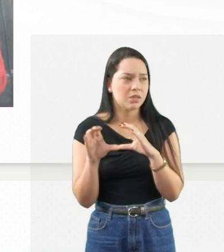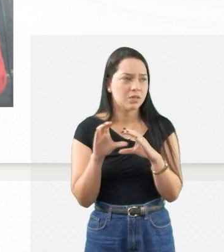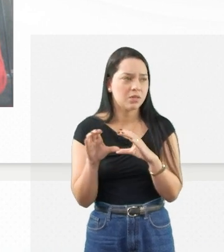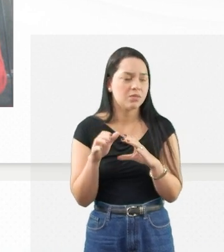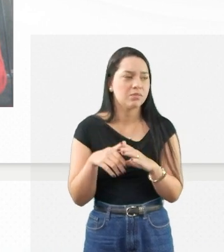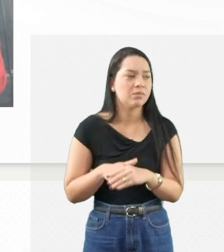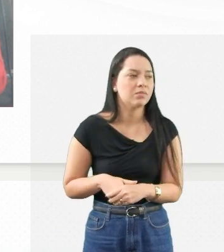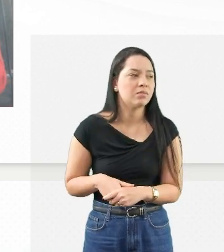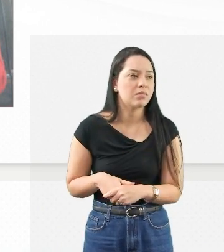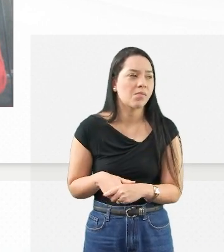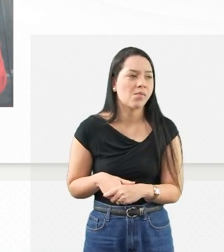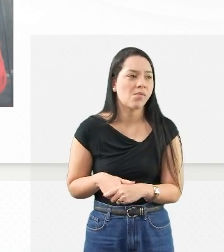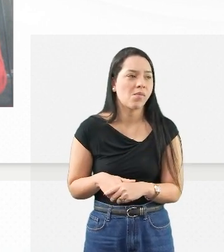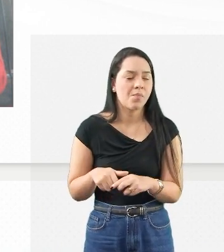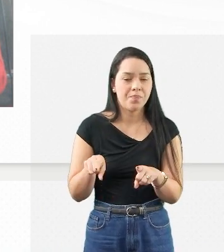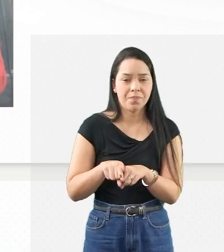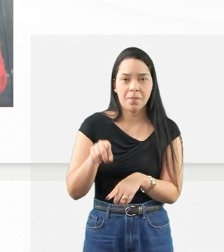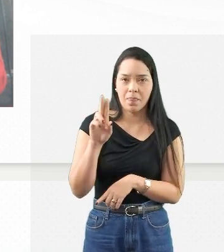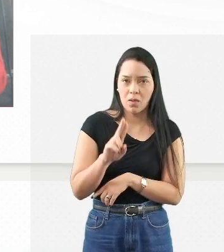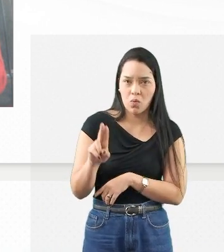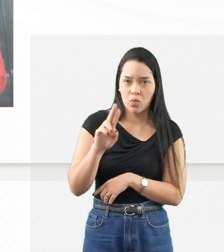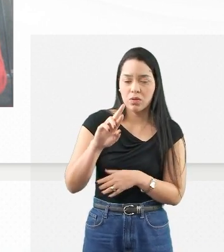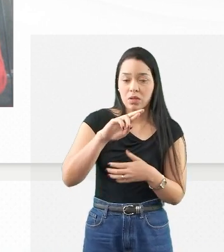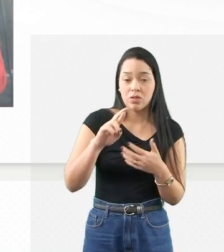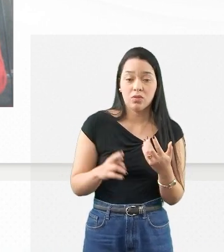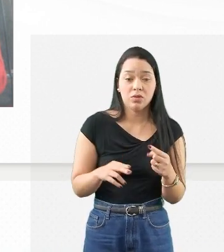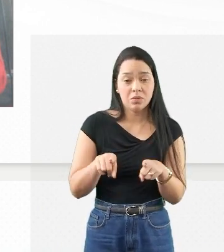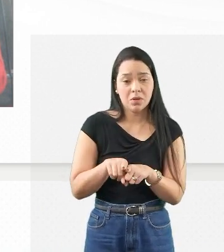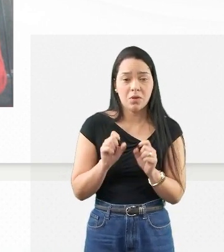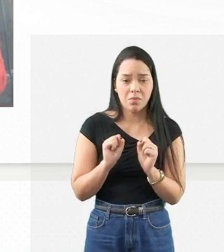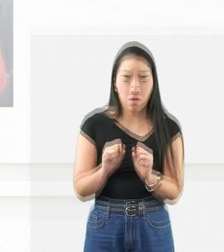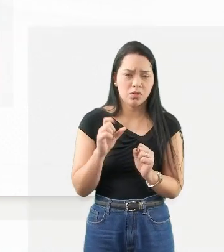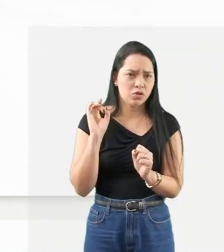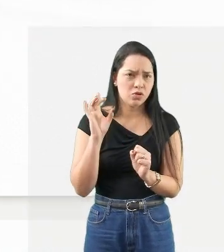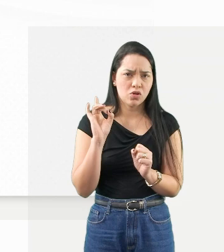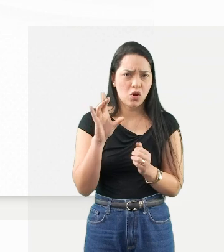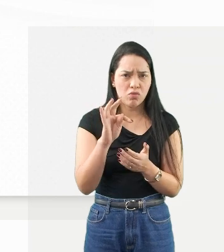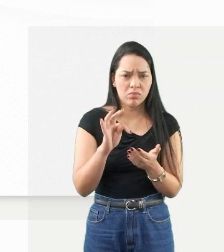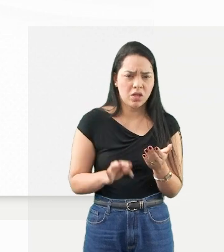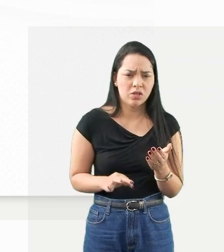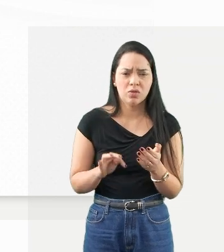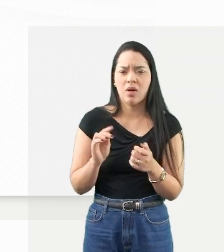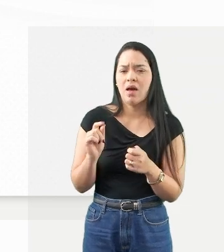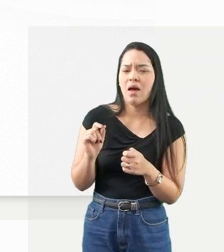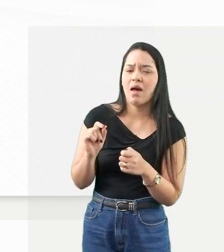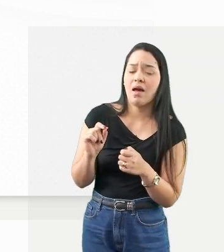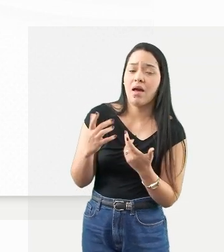dizer assim. Então, ele faz uso desses recursos. Poderia ter só um texto. Faço